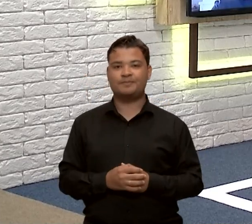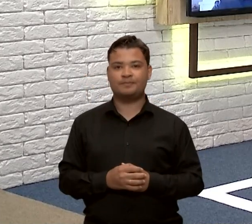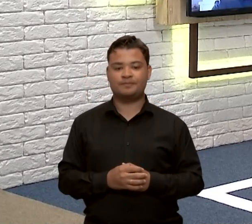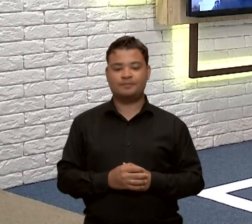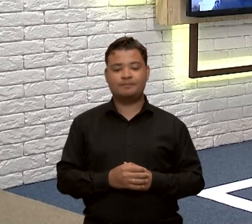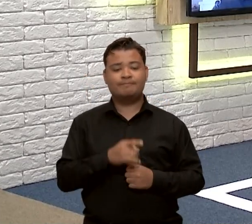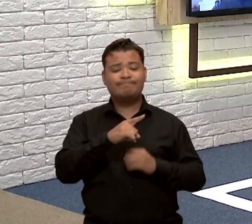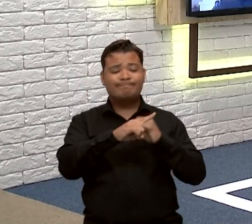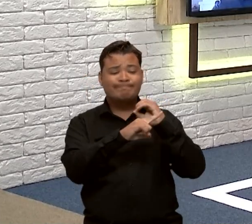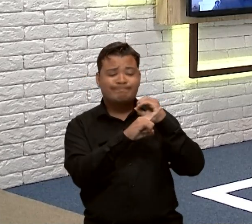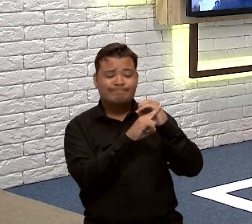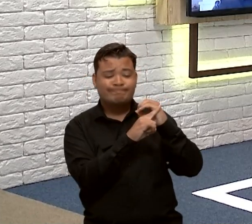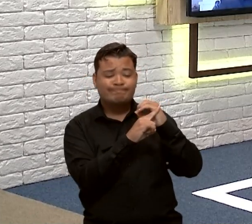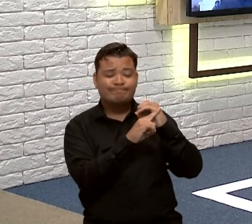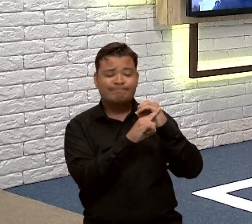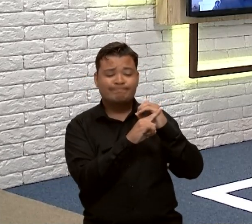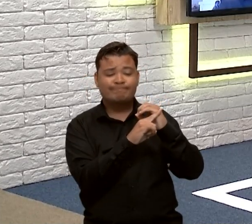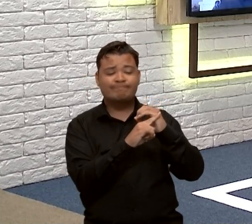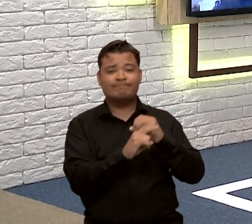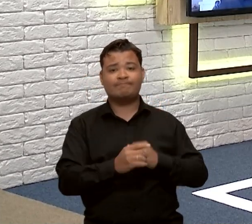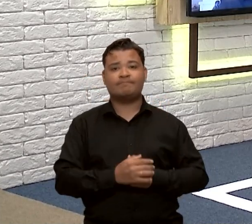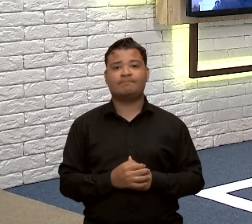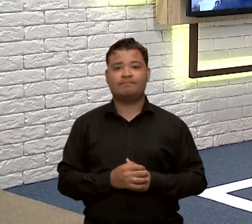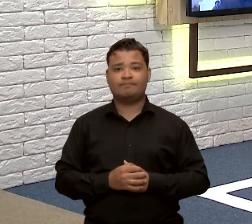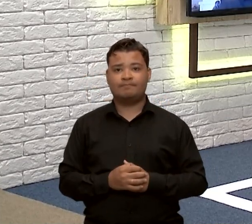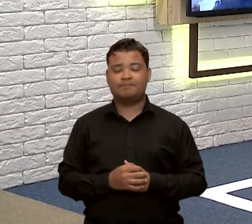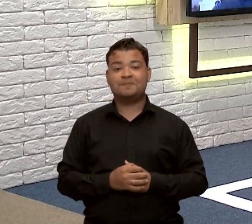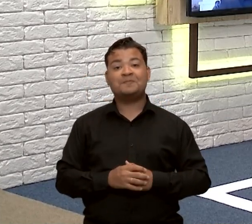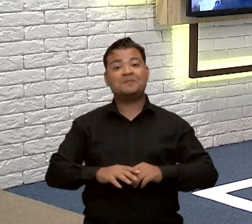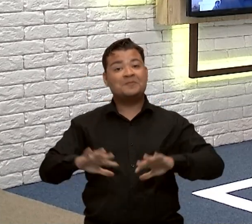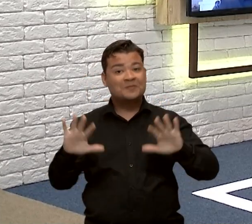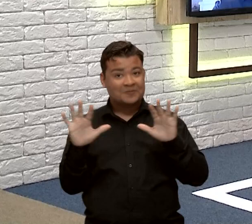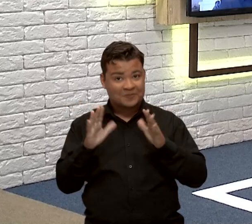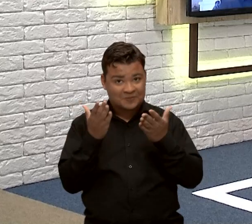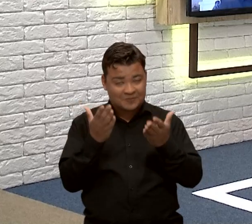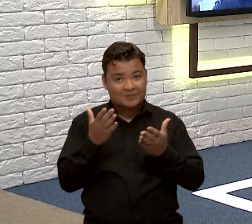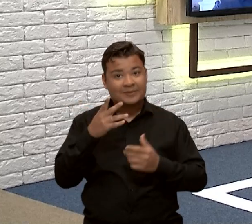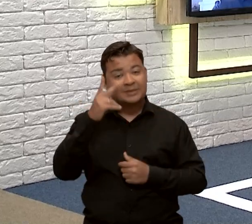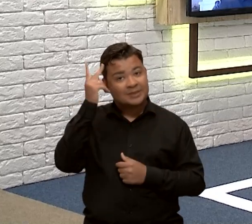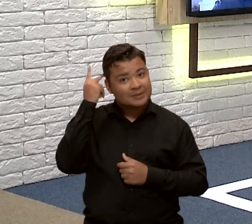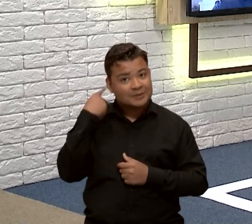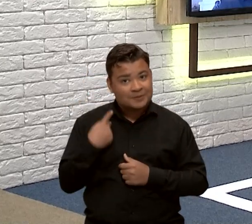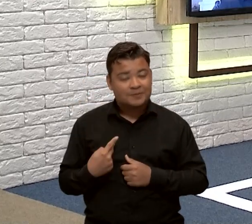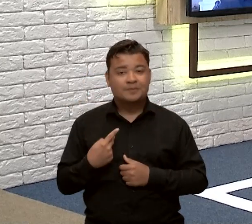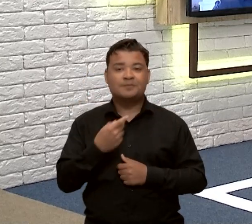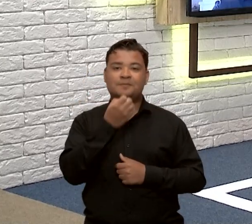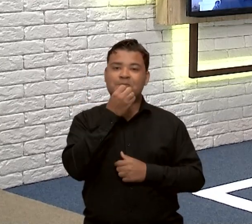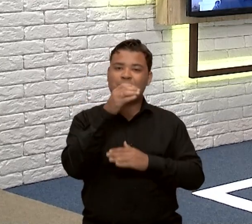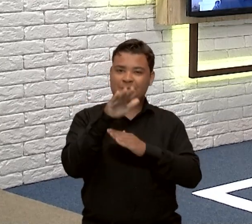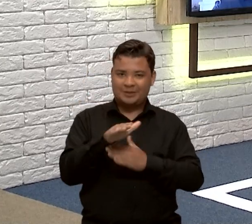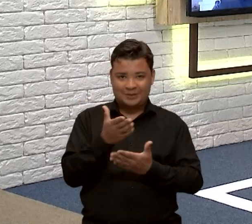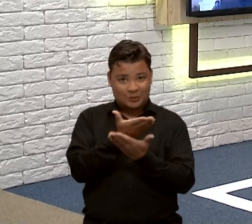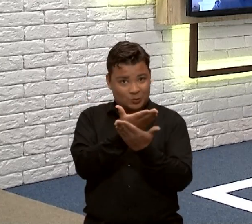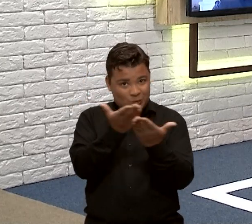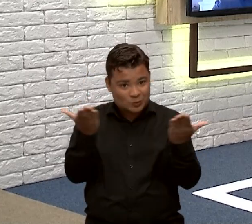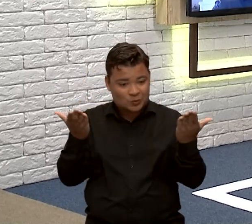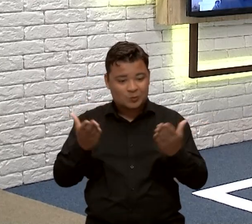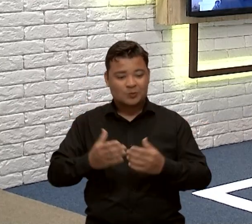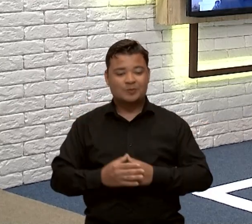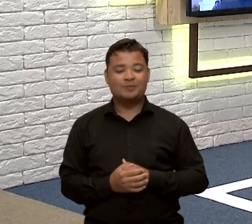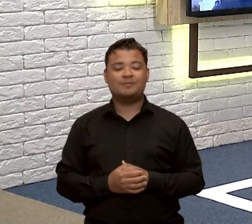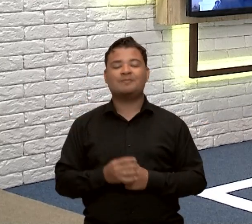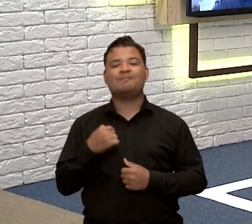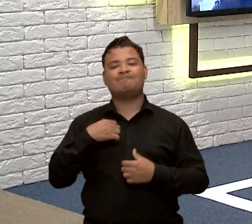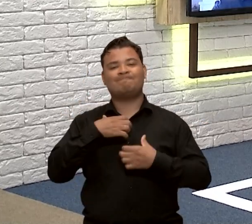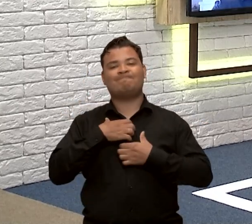O áudio está desligado, professor. Olá, Camila. Boa tarde para todo mundo. Fico